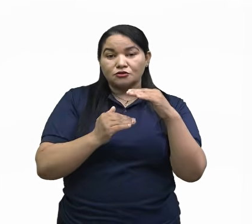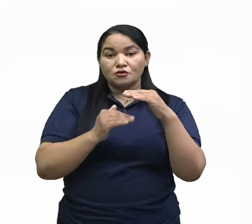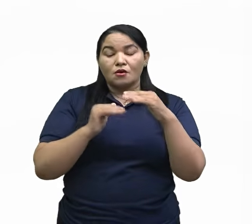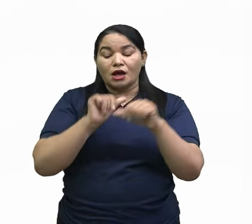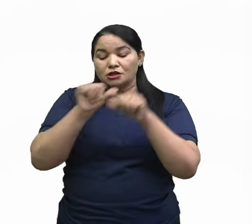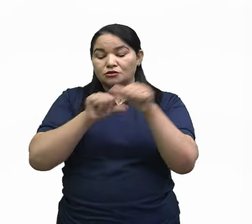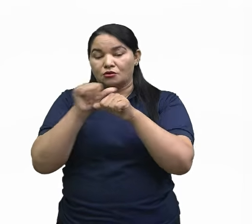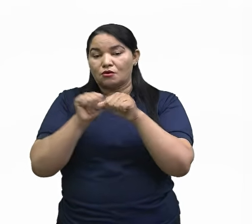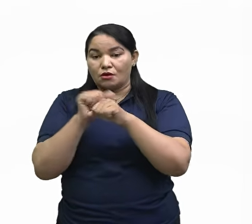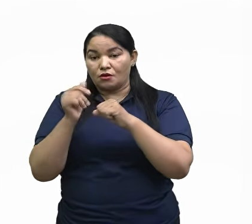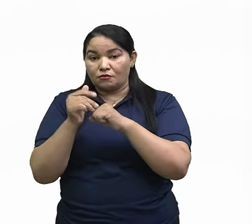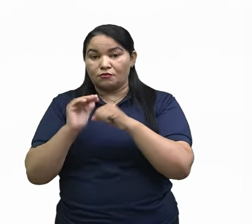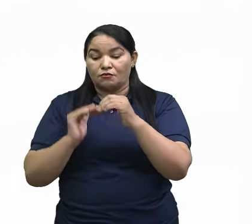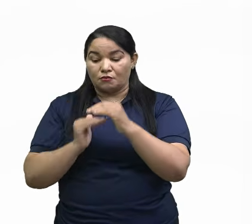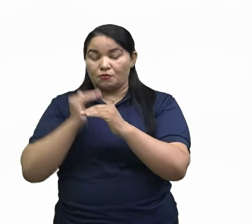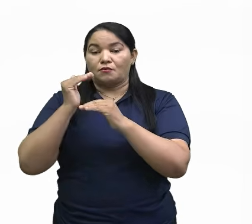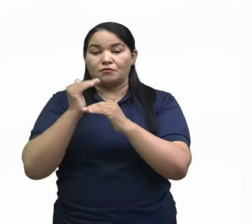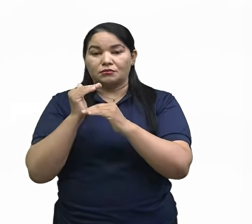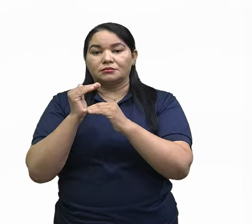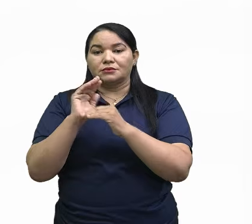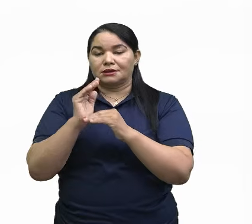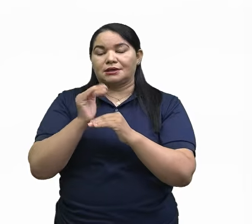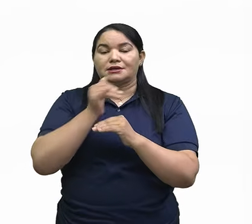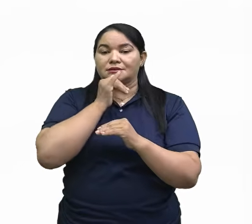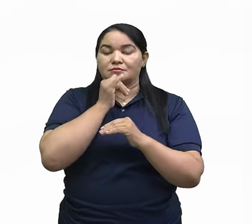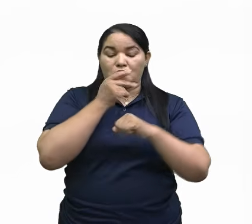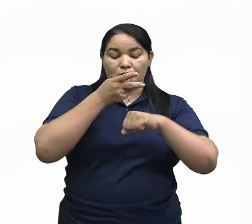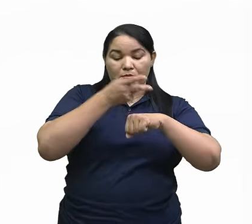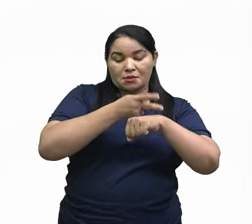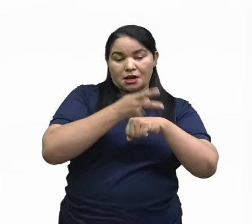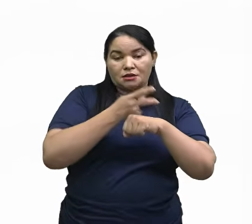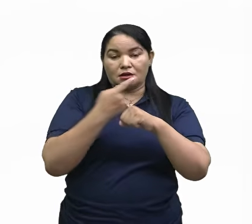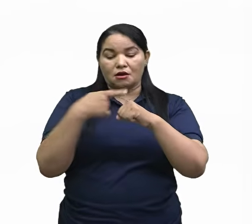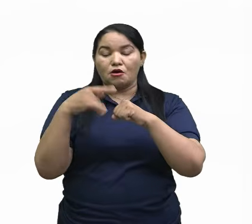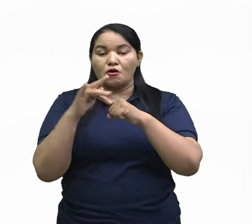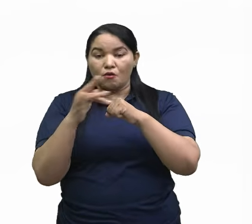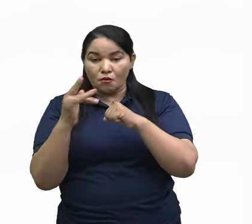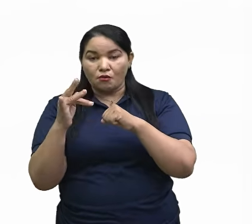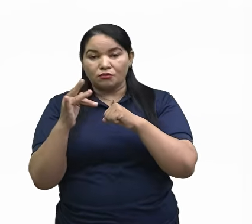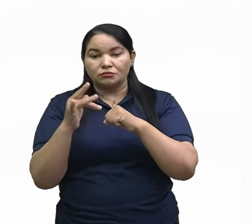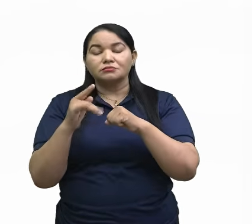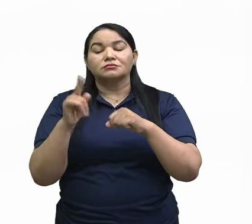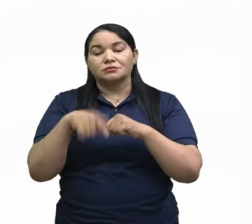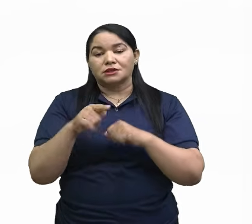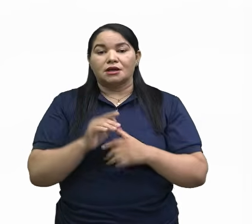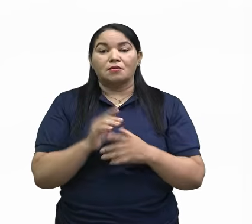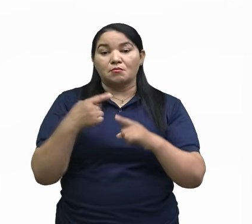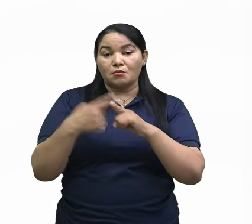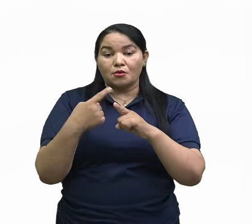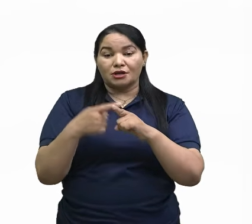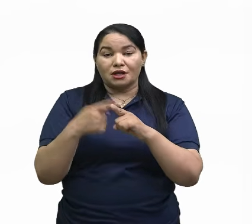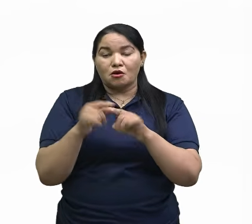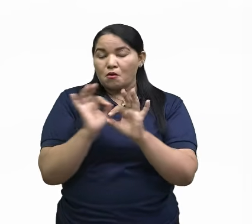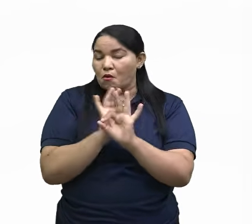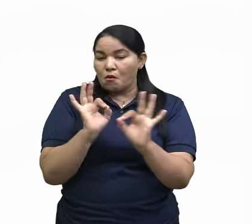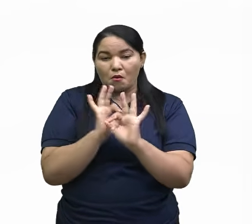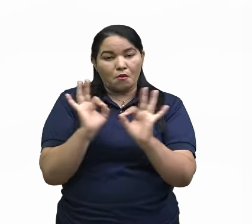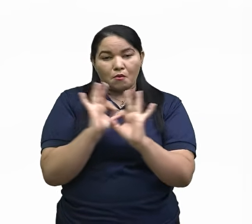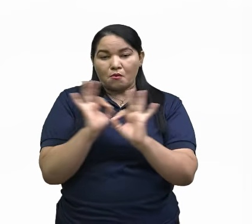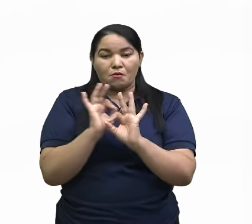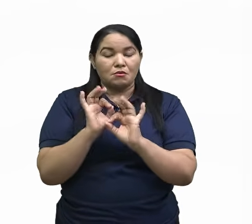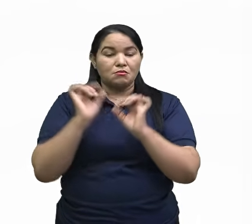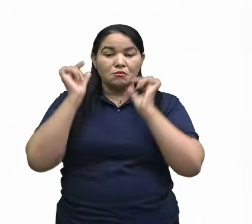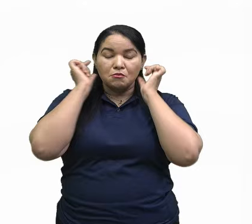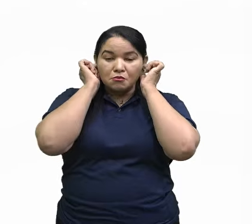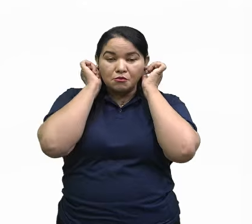ou da prata, né? Por exemplo. Isso proporciona um ótimo acabamento para a peça, além de uma